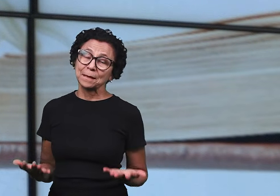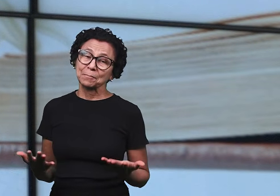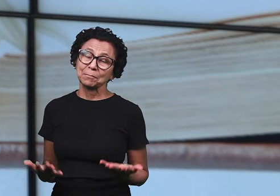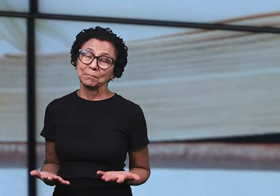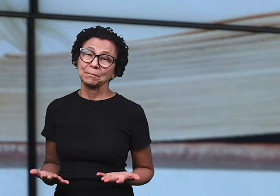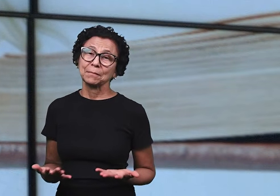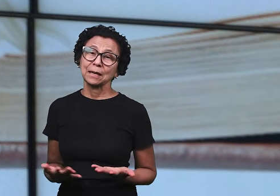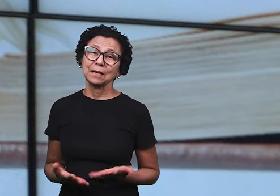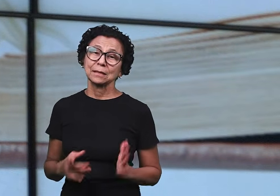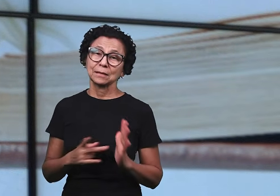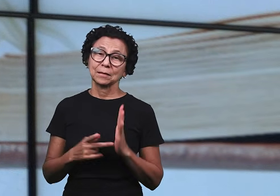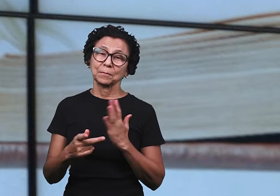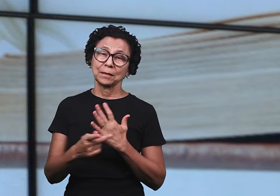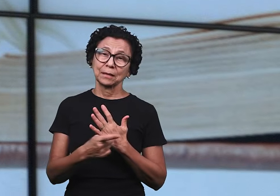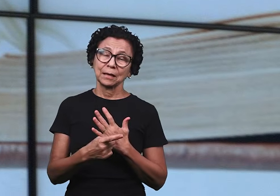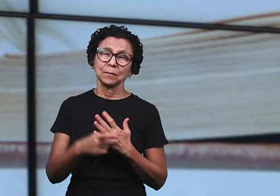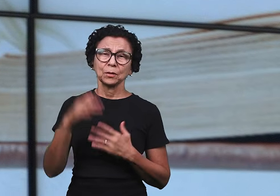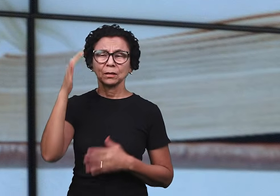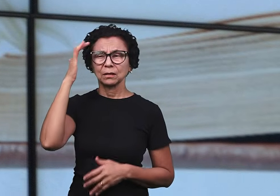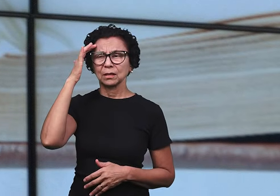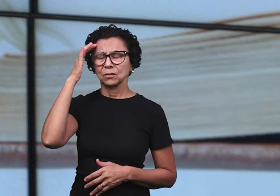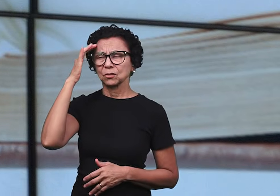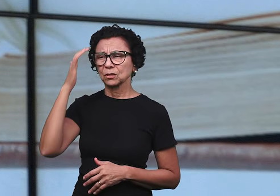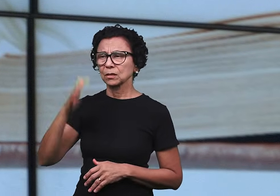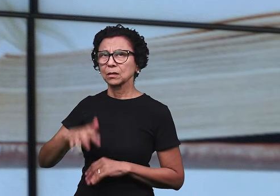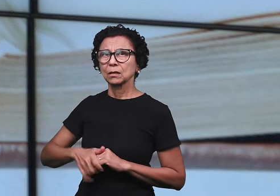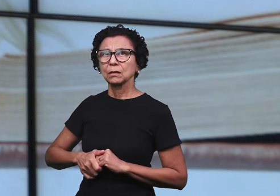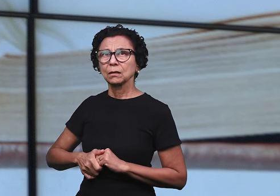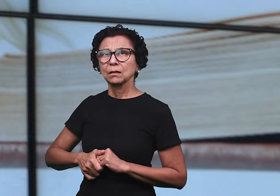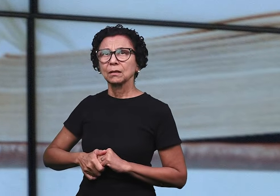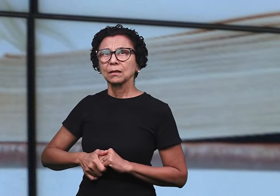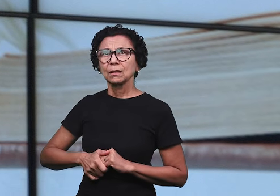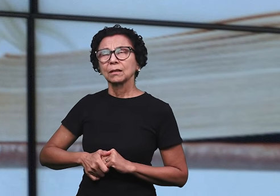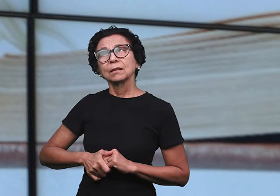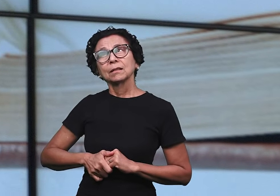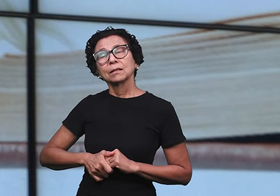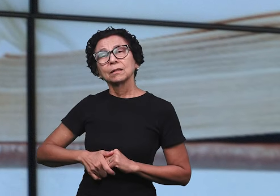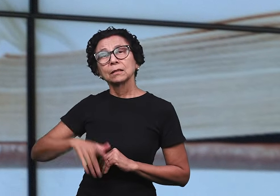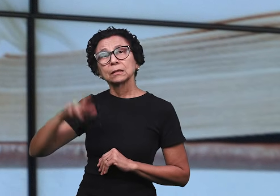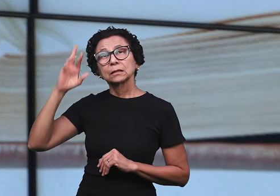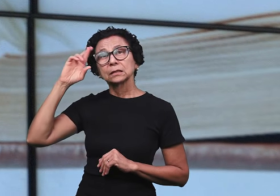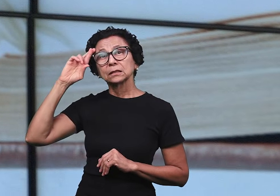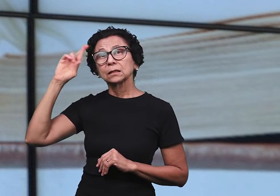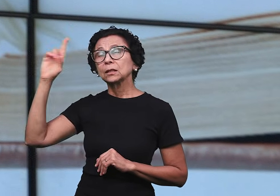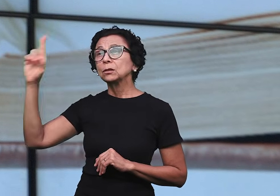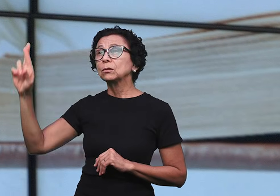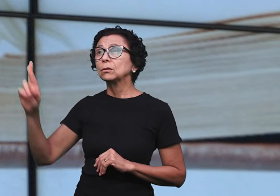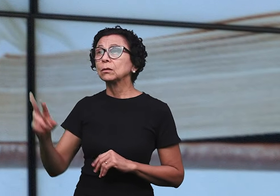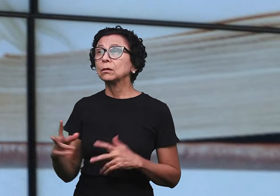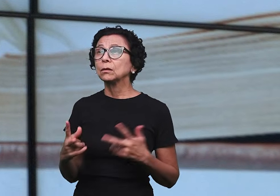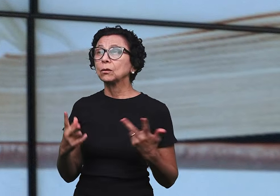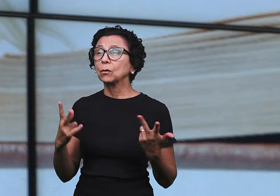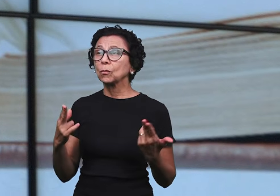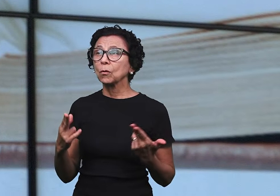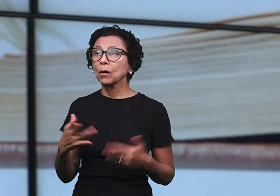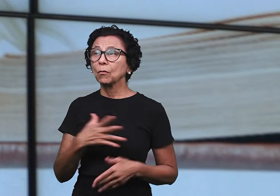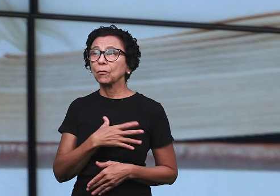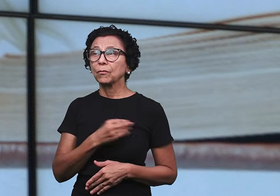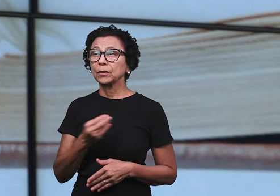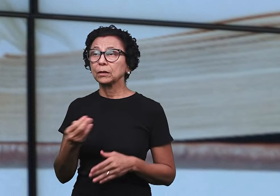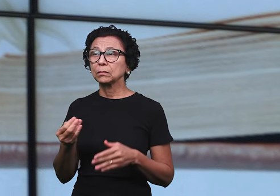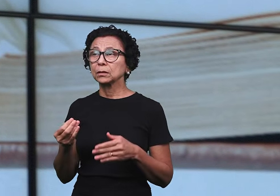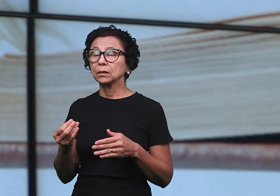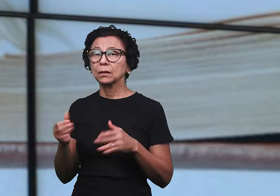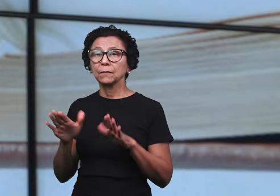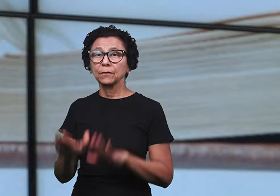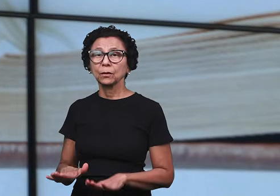entendi isso, exatamente nessa parábola do filho pródigo. Eu falei, Senhor, eu estou me portando como o filho que ficou em